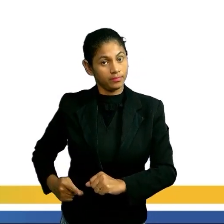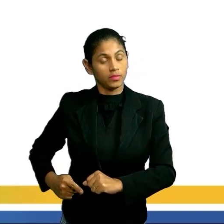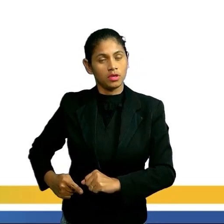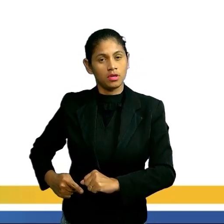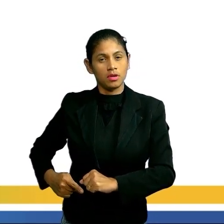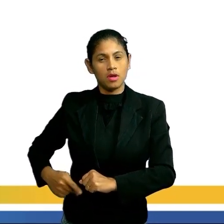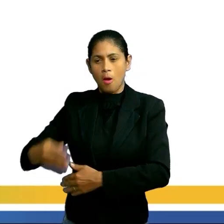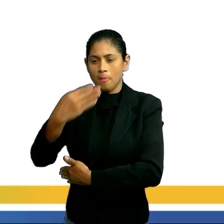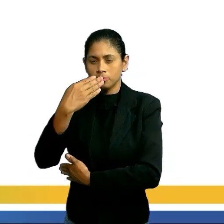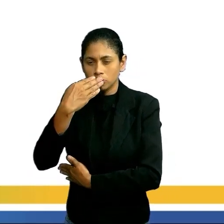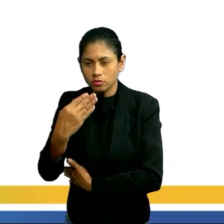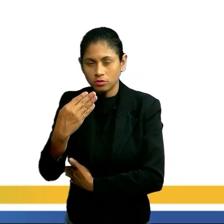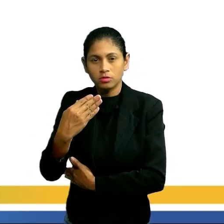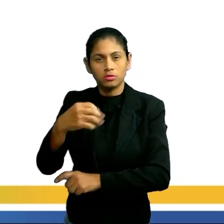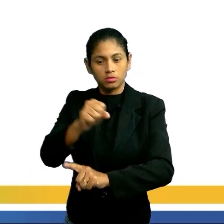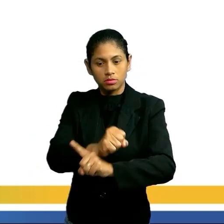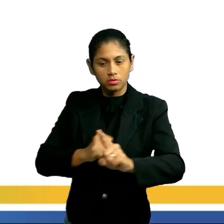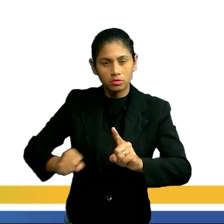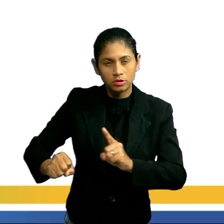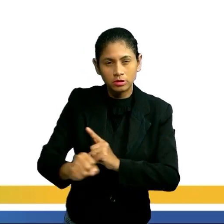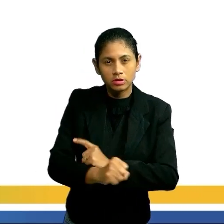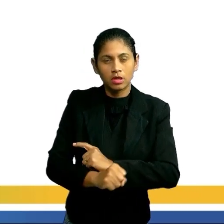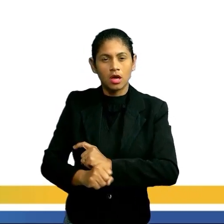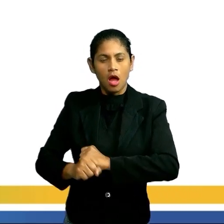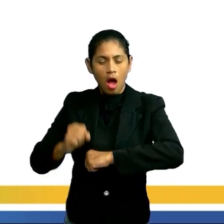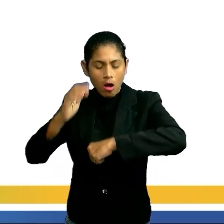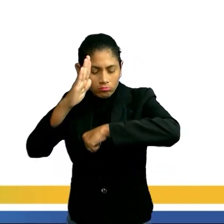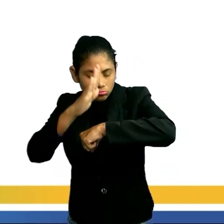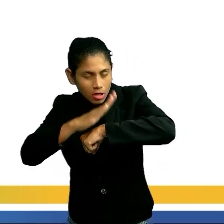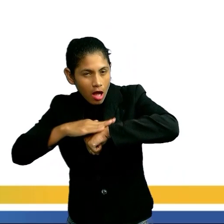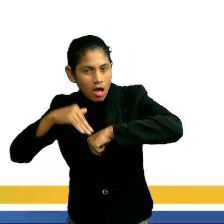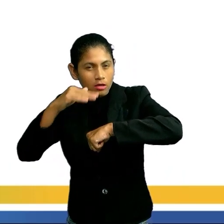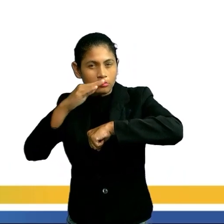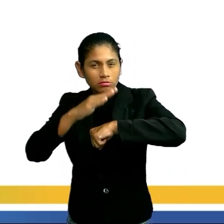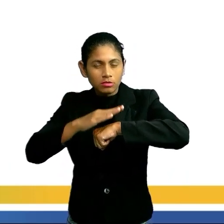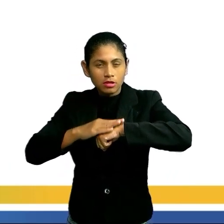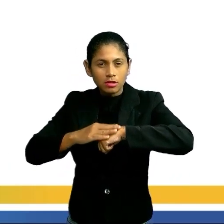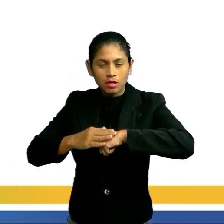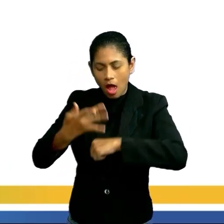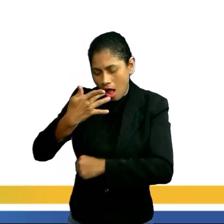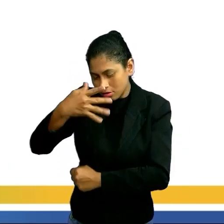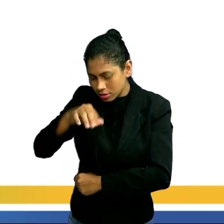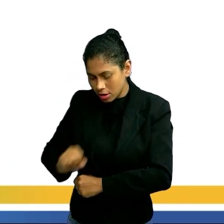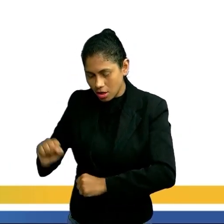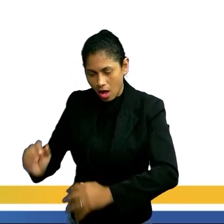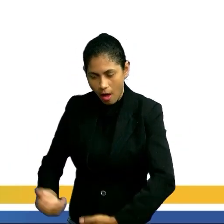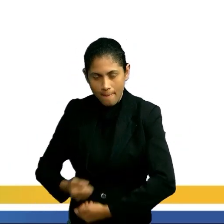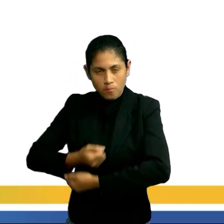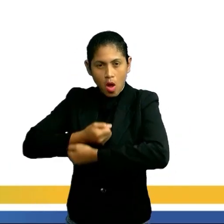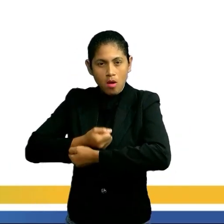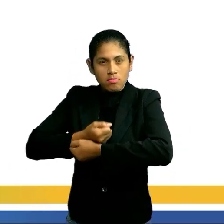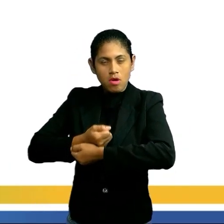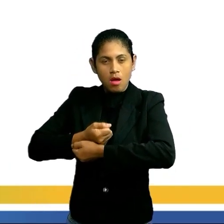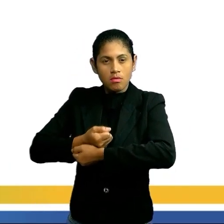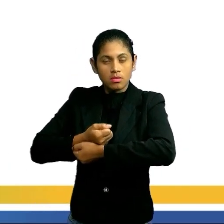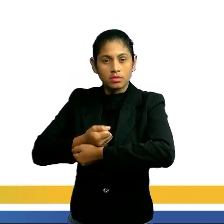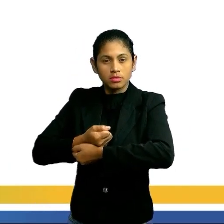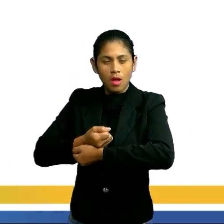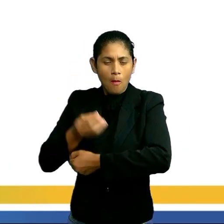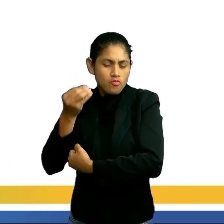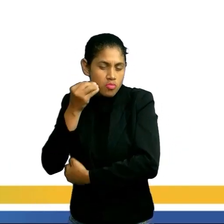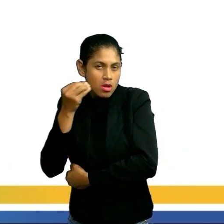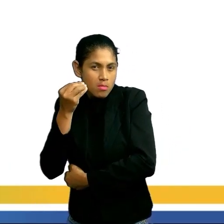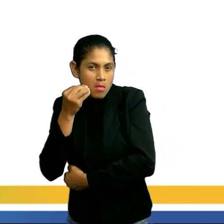social, esse líder carismático que pegava a criança no colo, que beijava o senhor, a senhora,